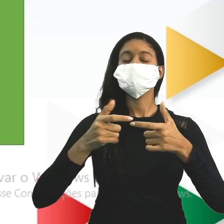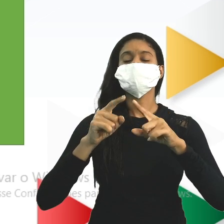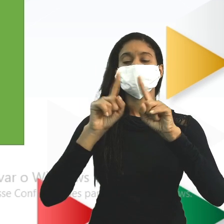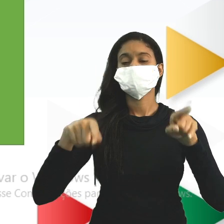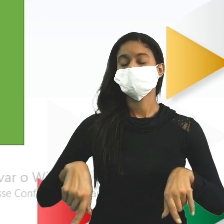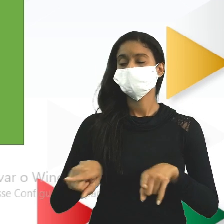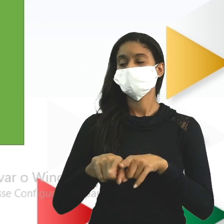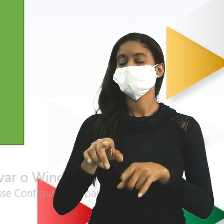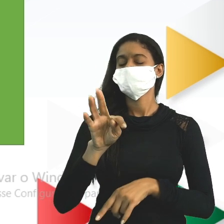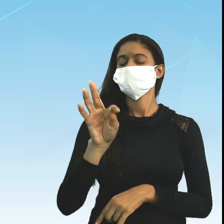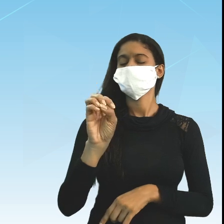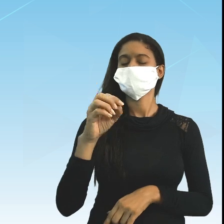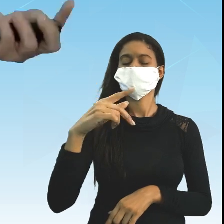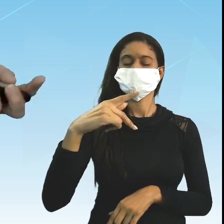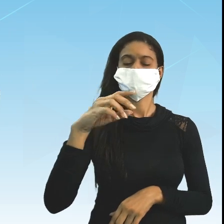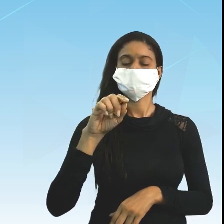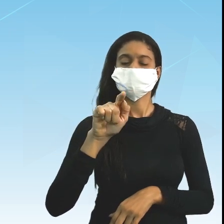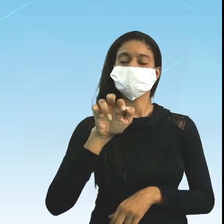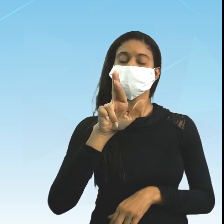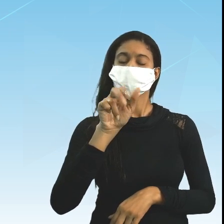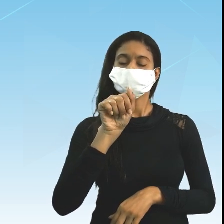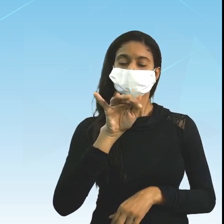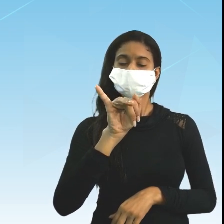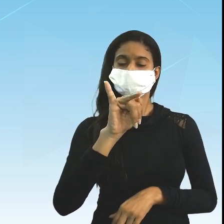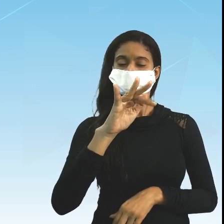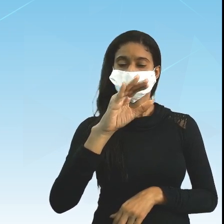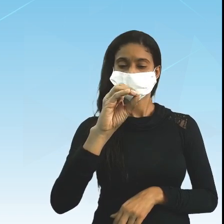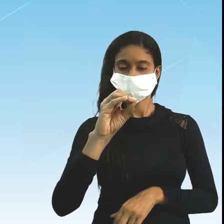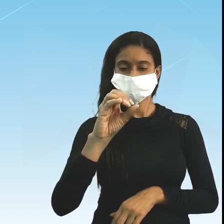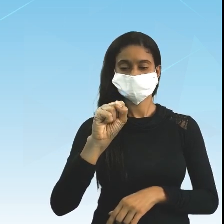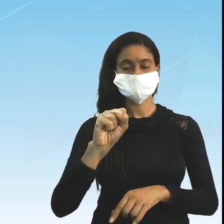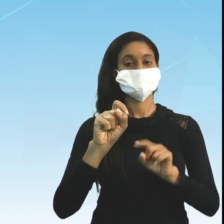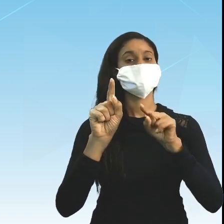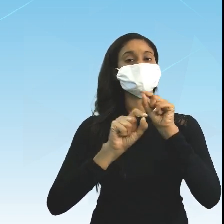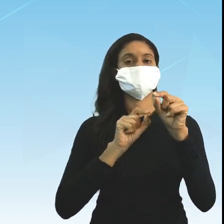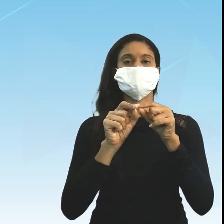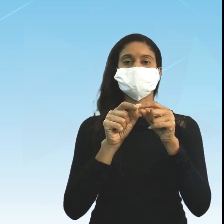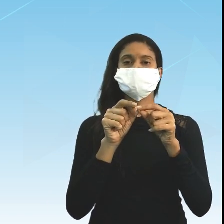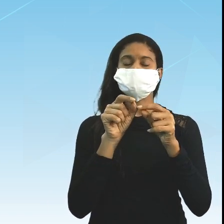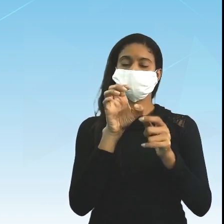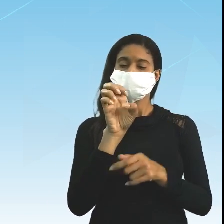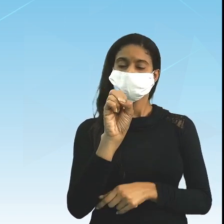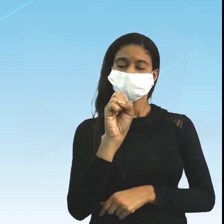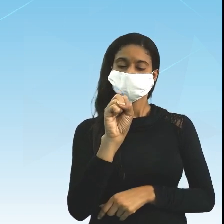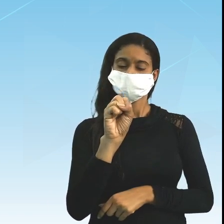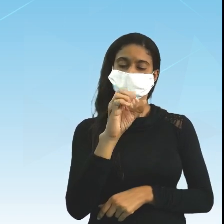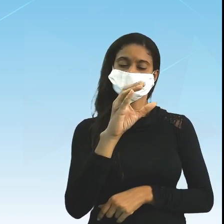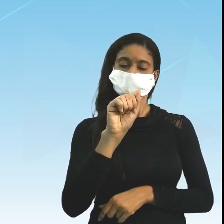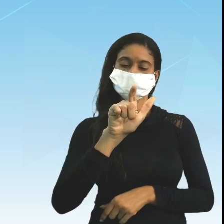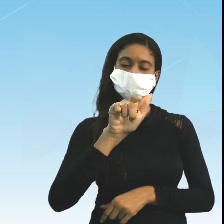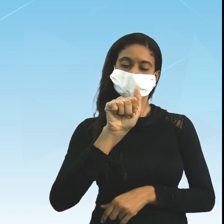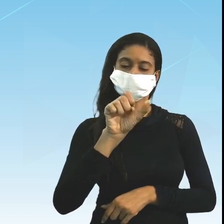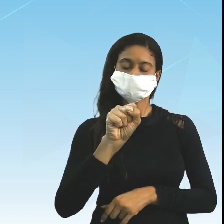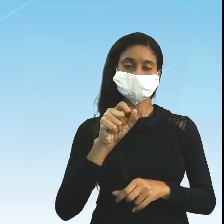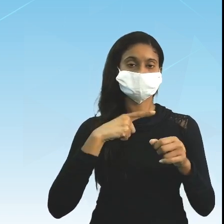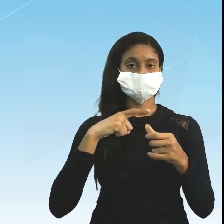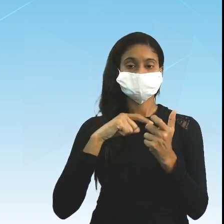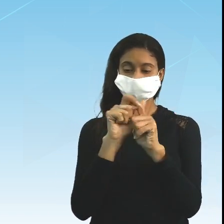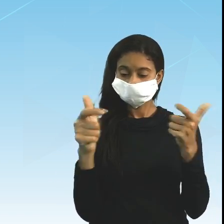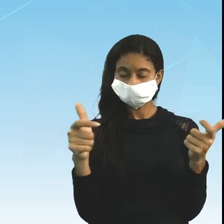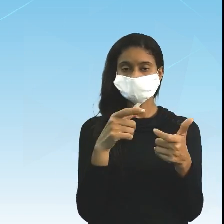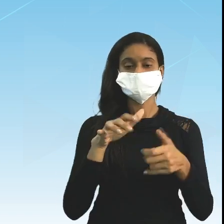projetos topográficos, em escala grande, que vai calcular todos esses metros aí em representação